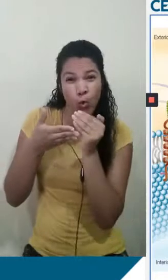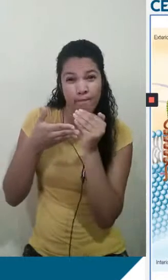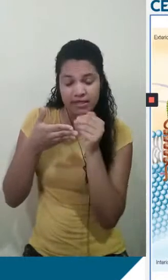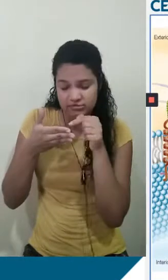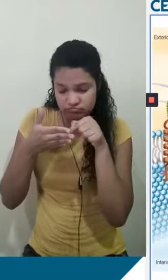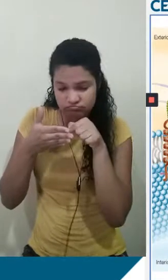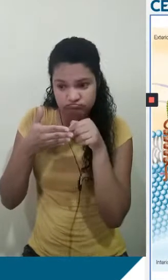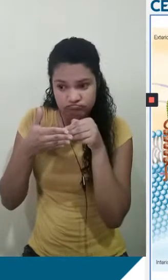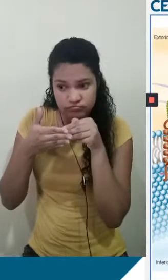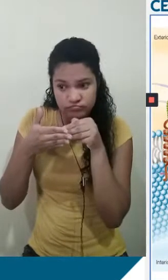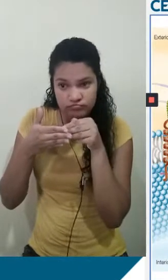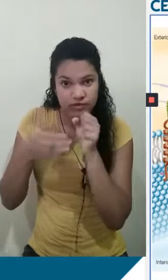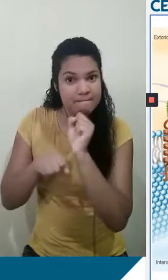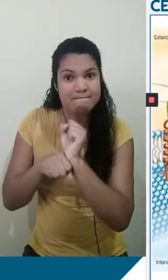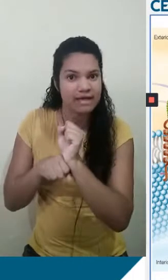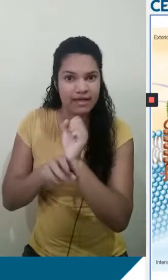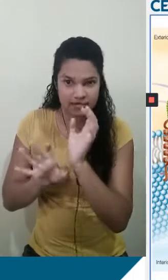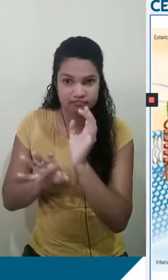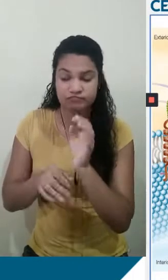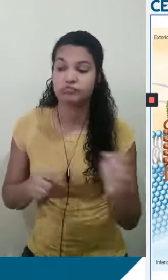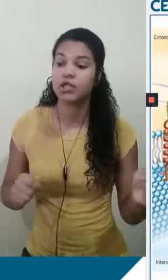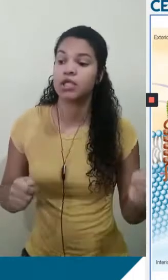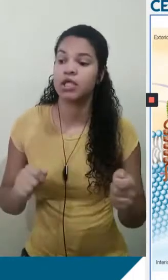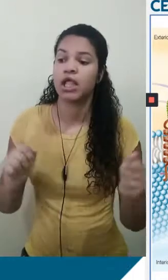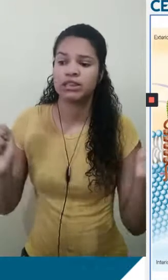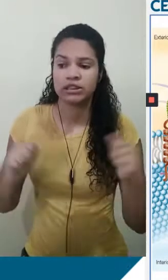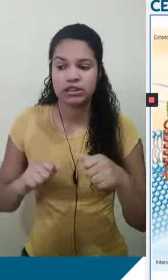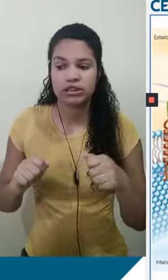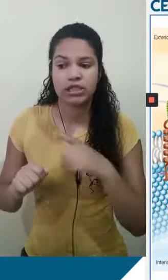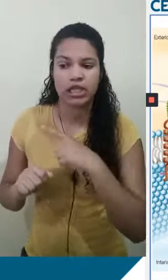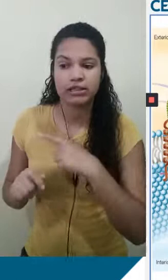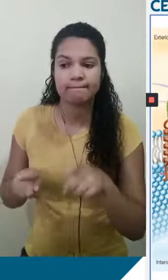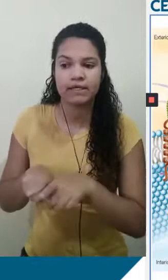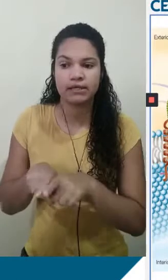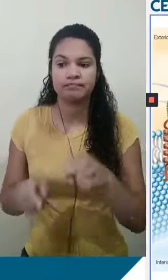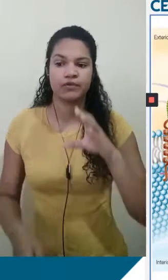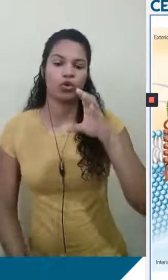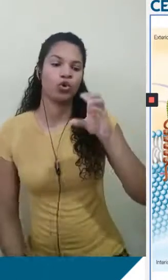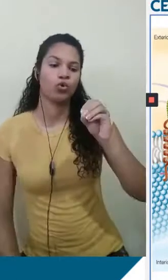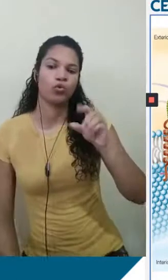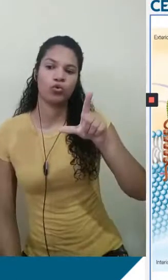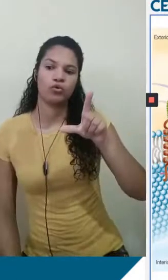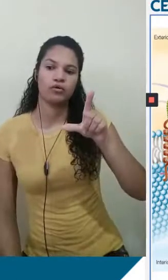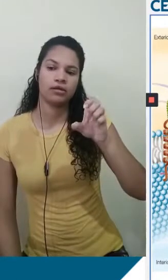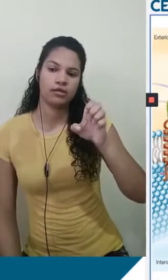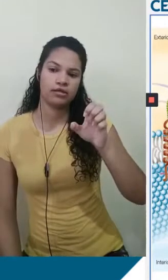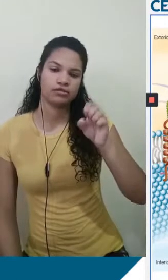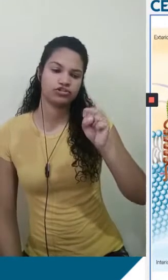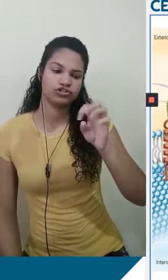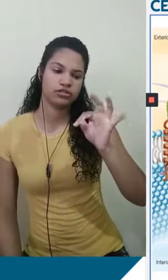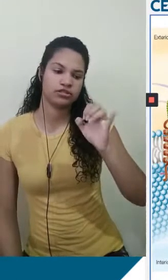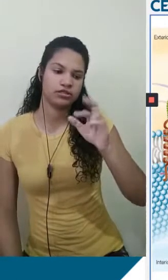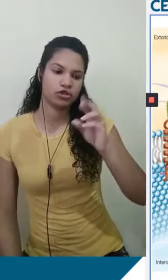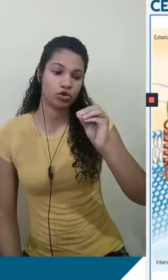colesterol na composição da membrana plasmática é algo importante. Muitas das vezes cai também em provas. Você vai ter lá em opções